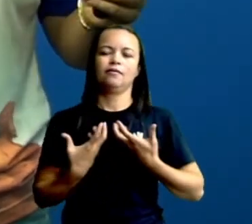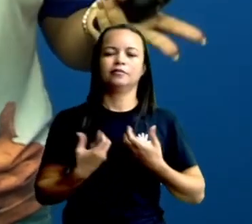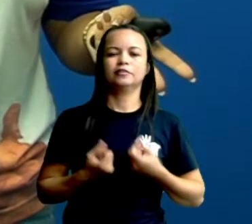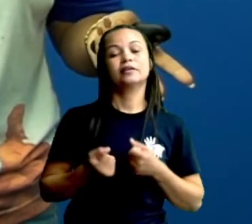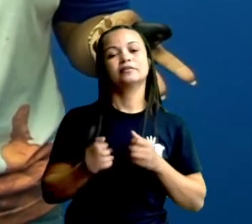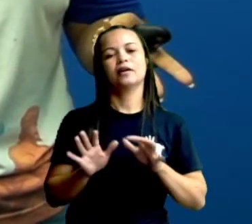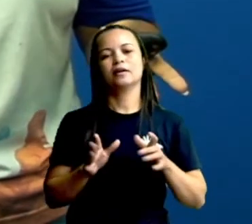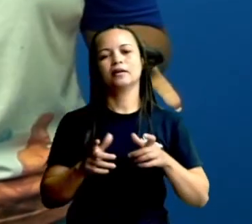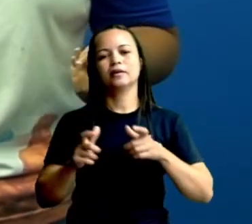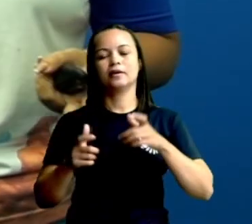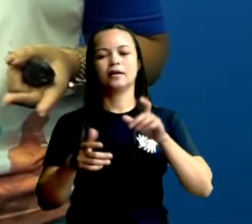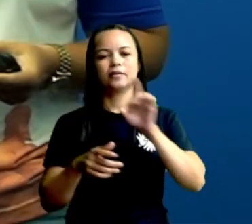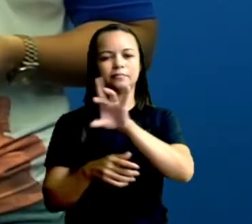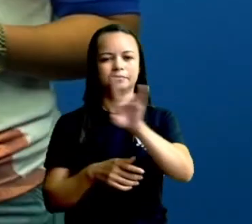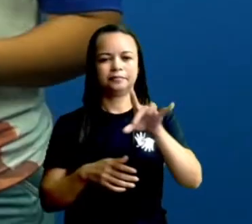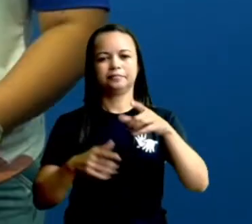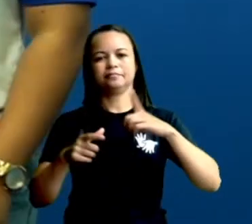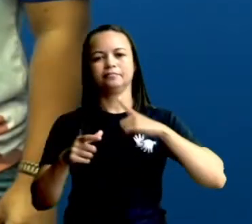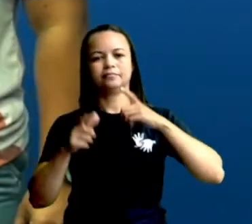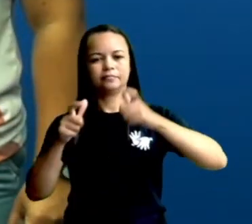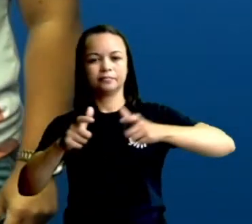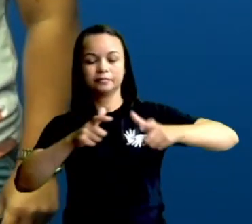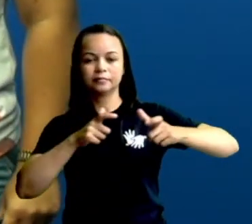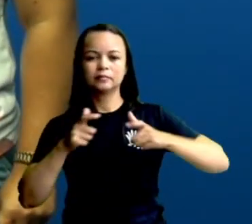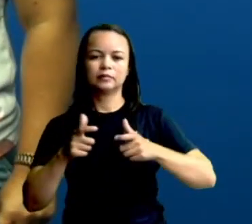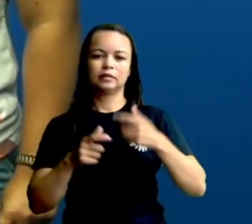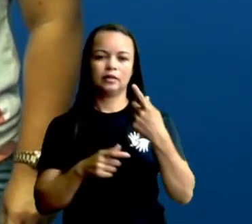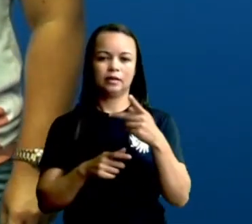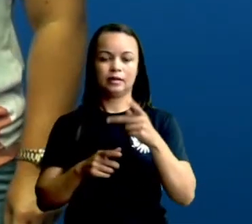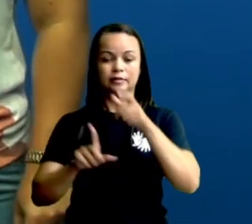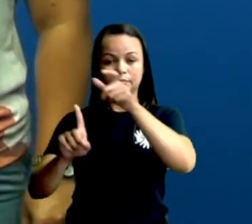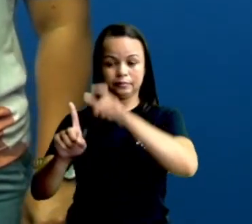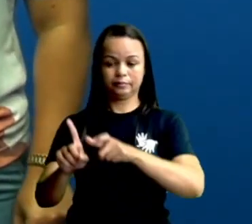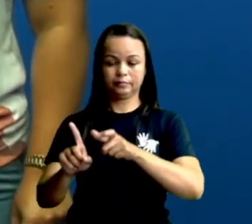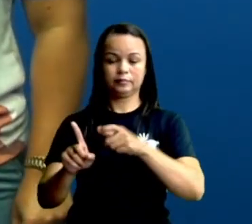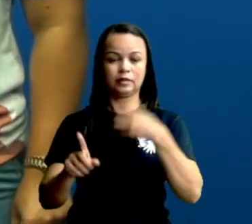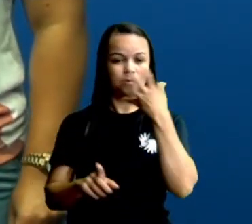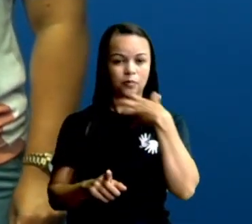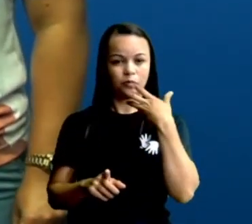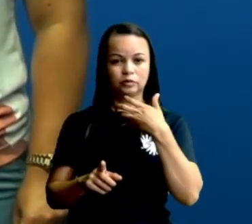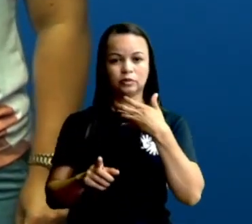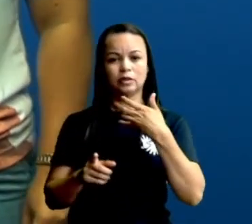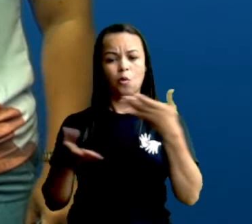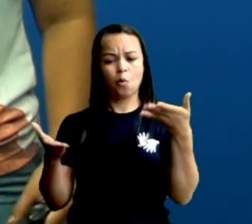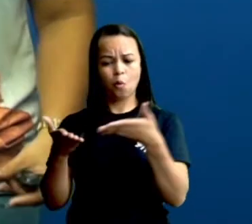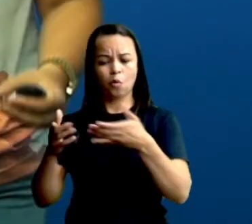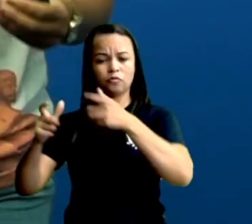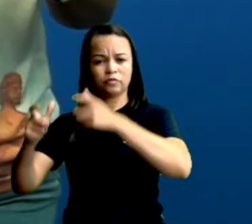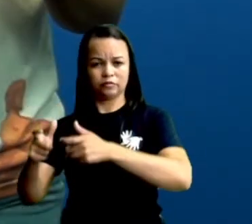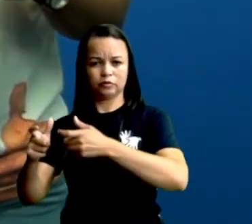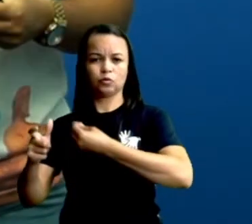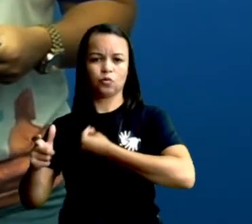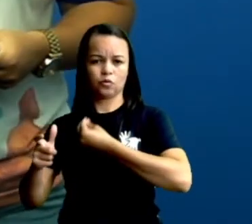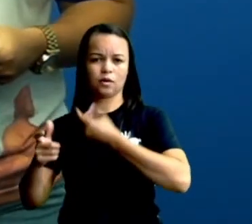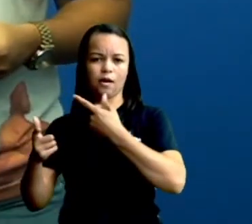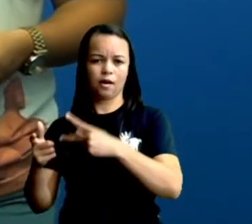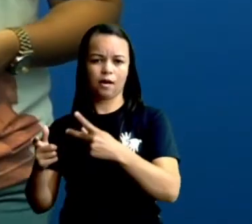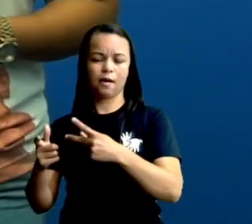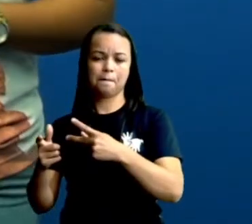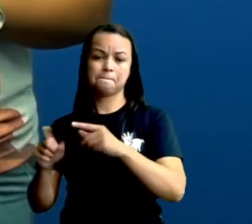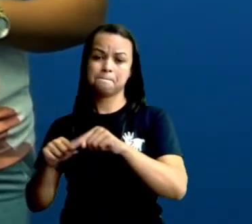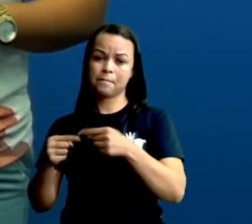cada pessoa tem um lugar então essa esse personagem da música ele hoje vive no lugar teve mas não é o lugar